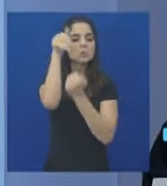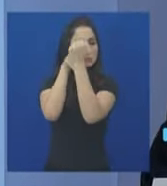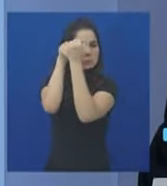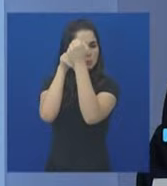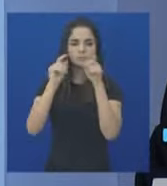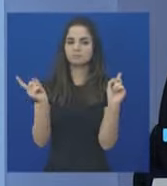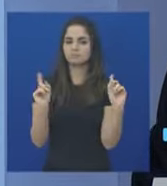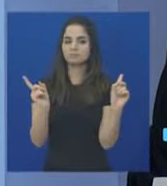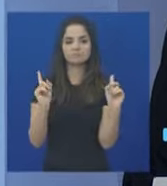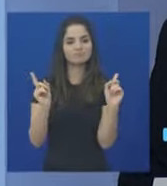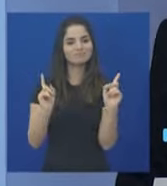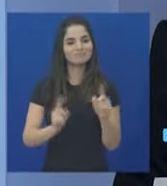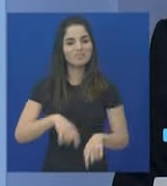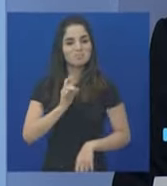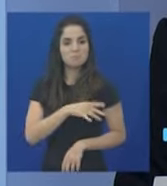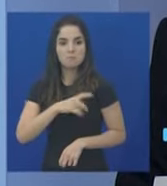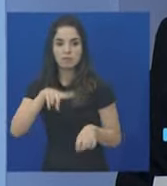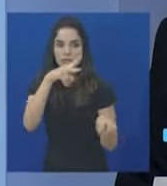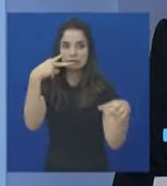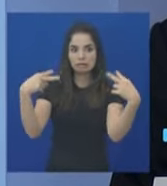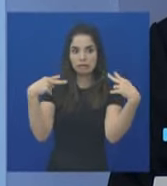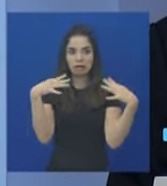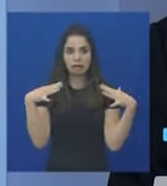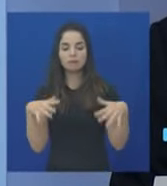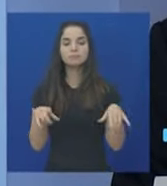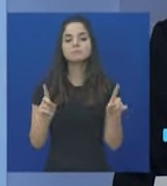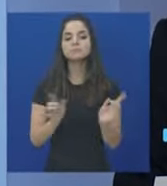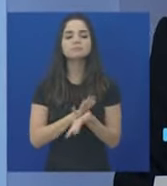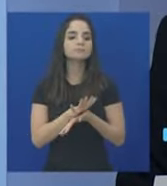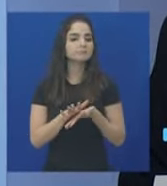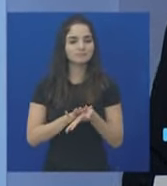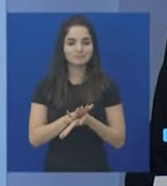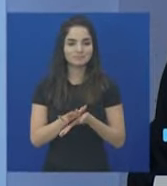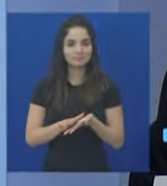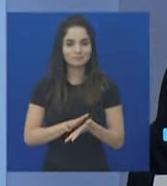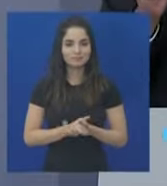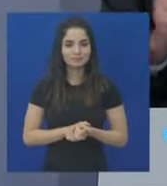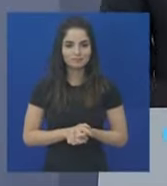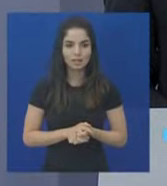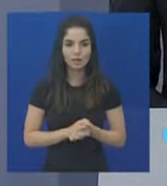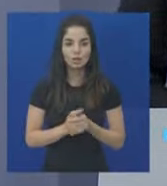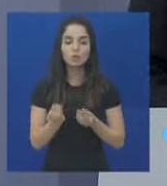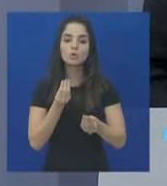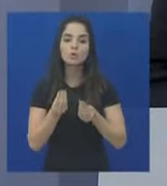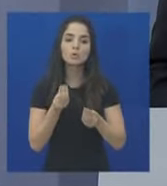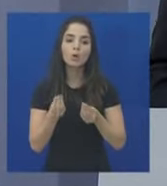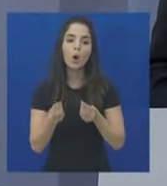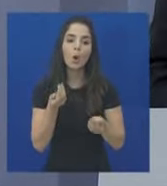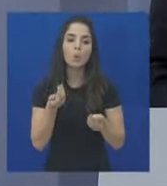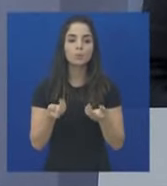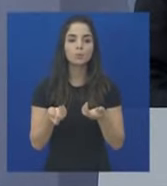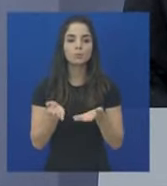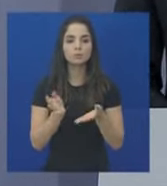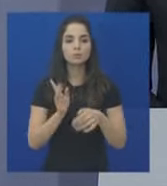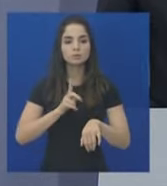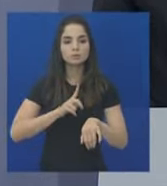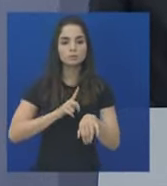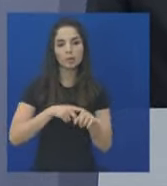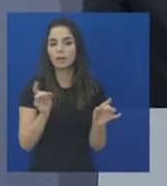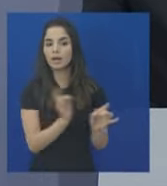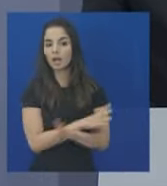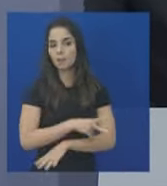e não teme o olhar da sociedade sobre os seus atos. Como irá tratar a questão da transparência? Seu tempo, candidato. Candidato